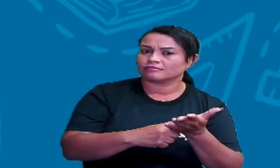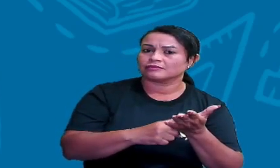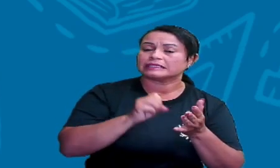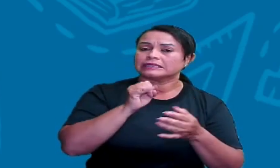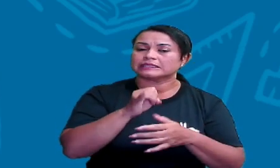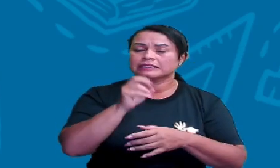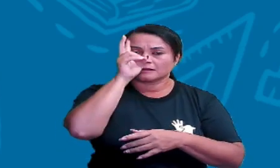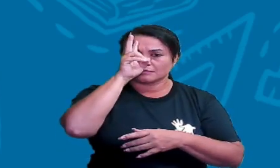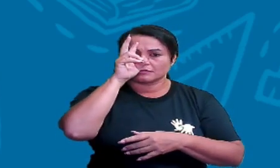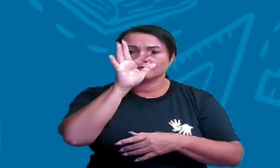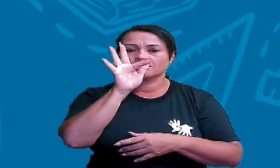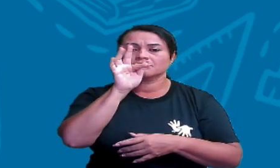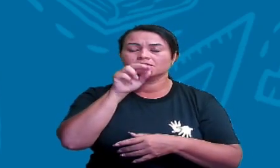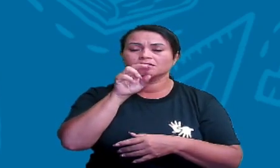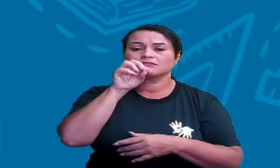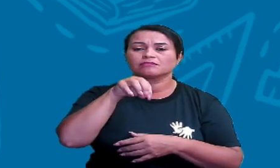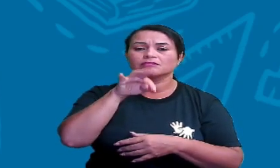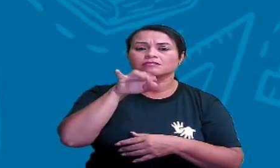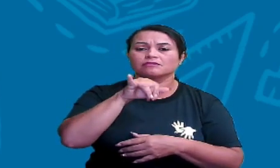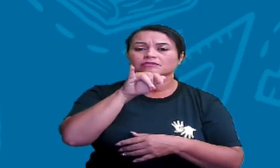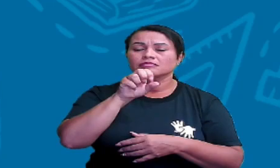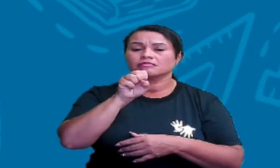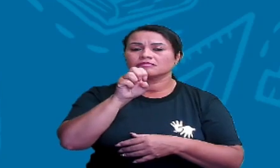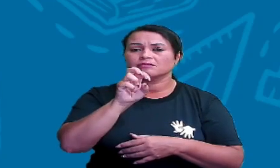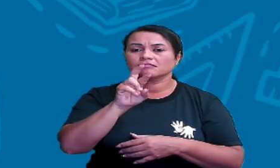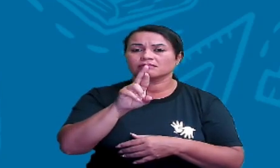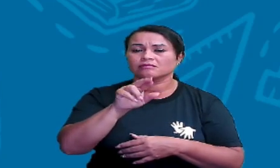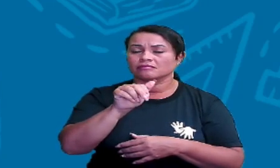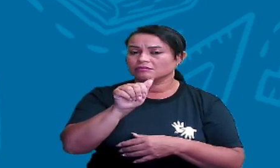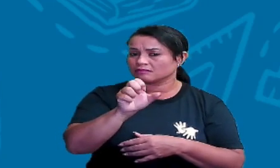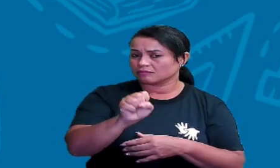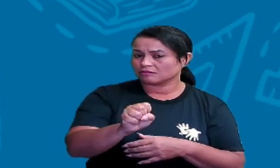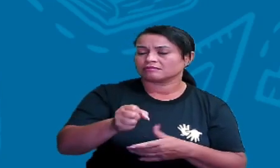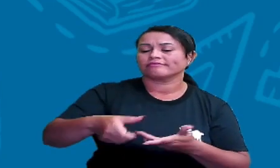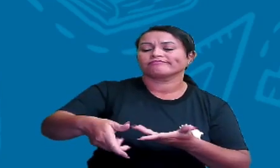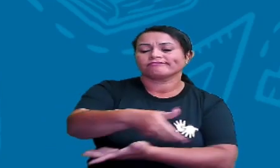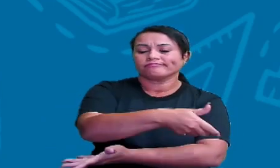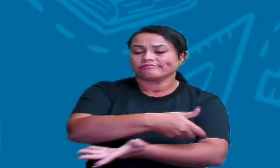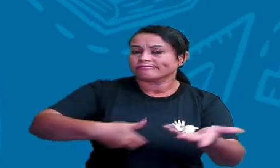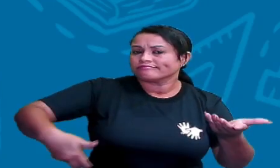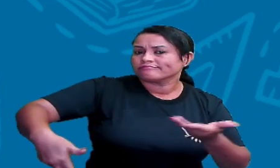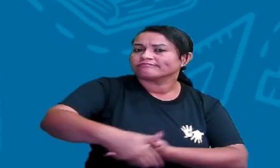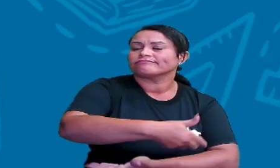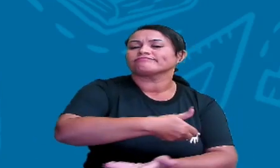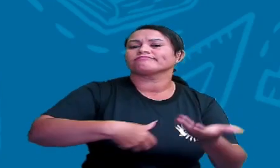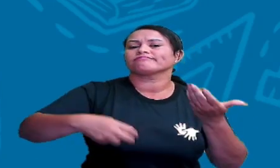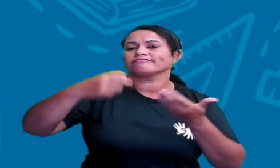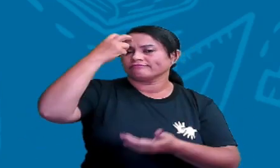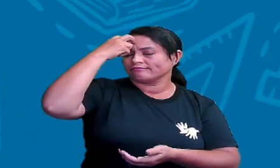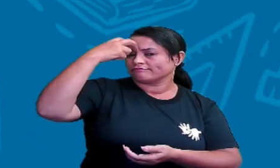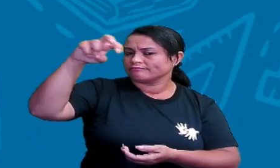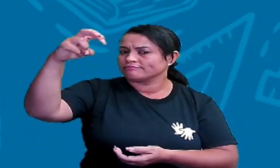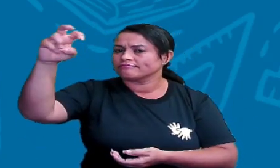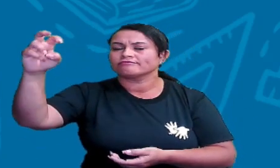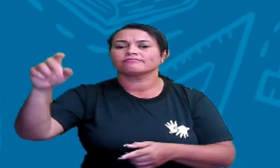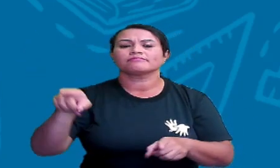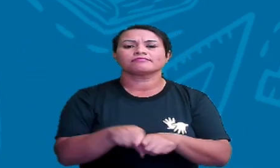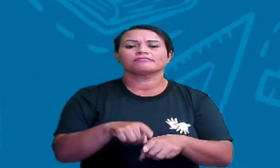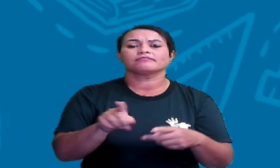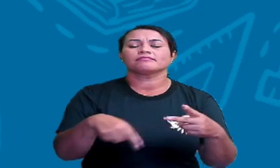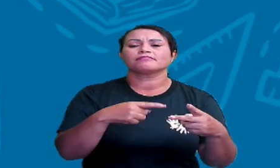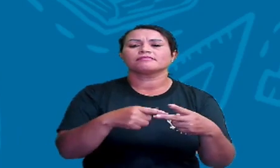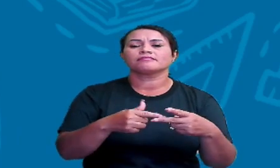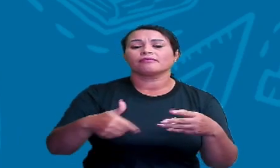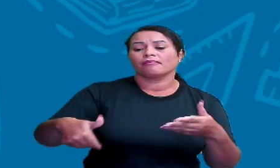de fronteira, você vai falar das relações populacionais, da troca de cultura, você vai falar